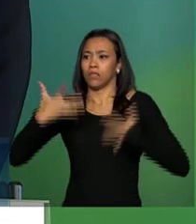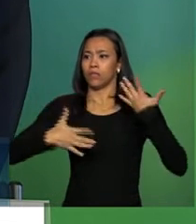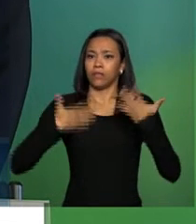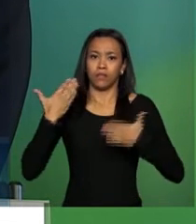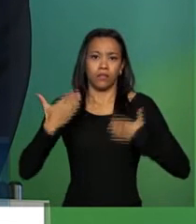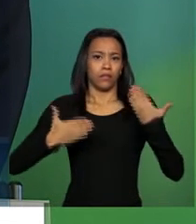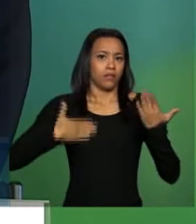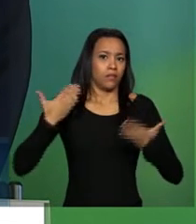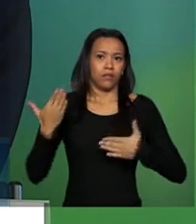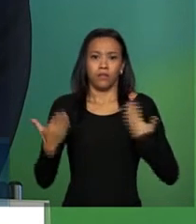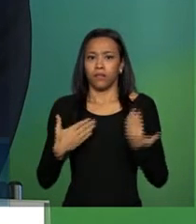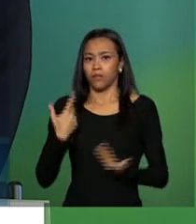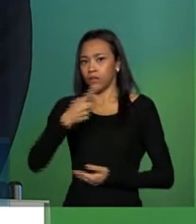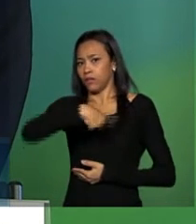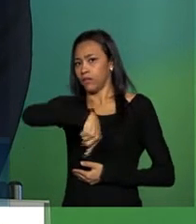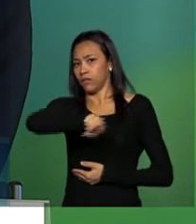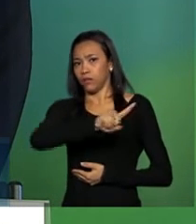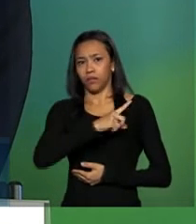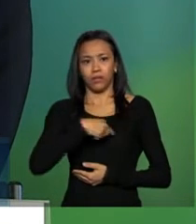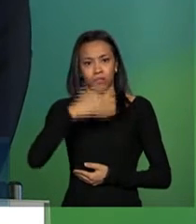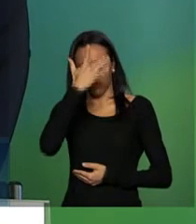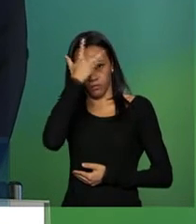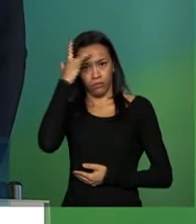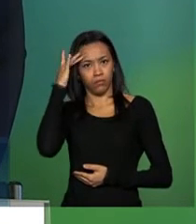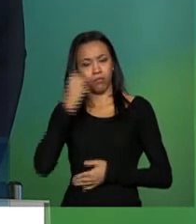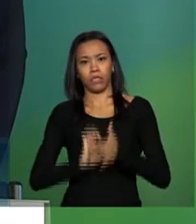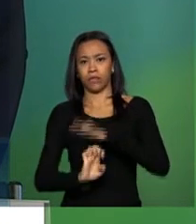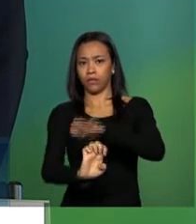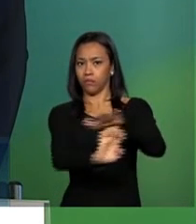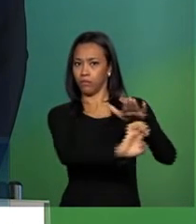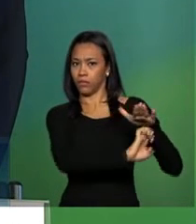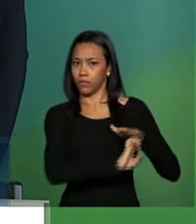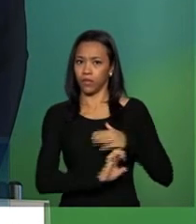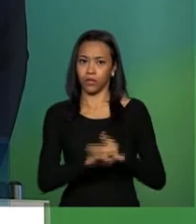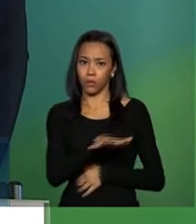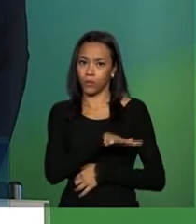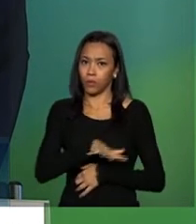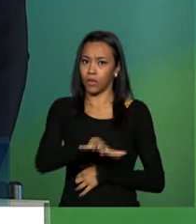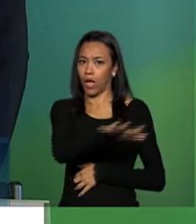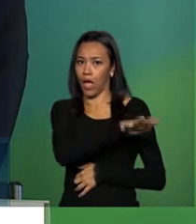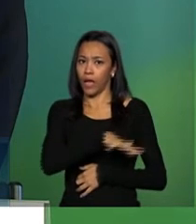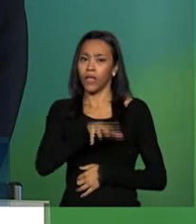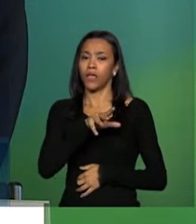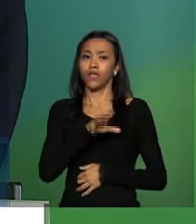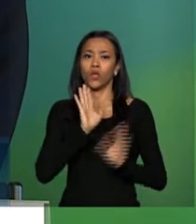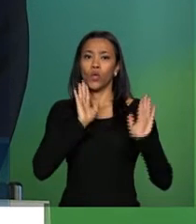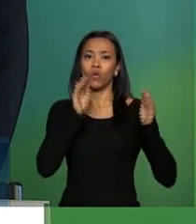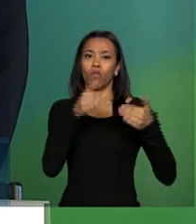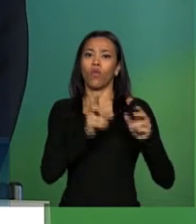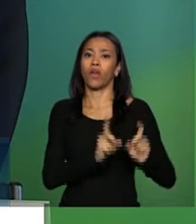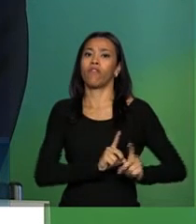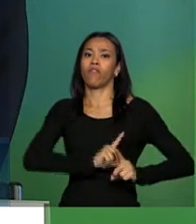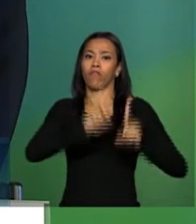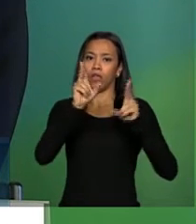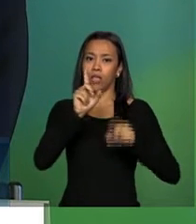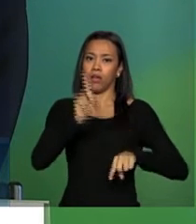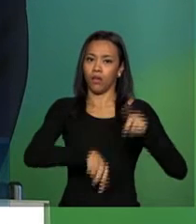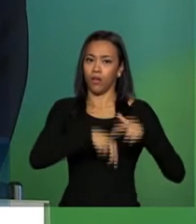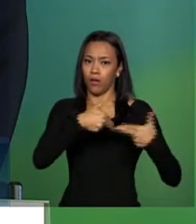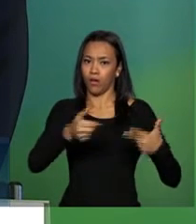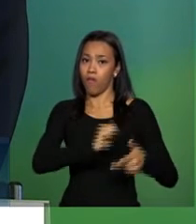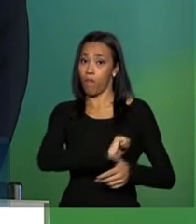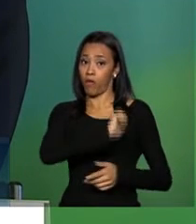que resulte aí no maior prejuízo para o desempenho desses setores exportadores. E quero só dizer também